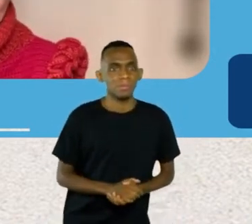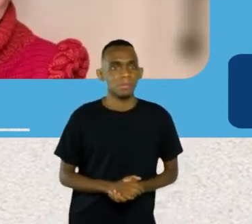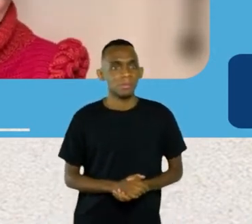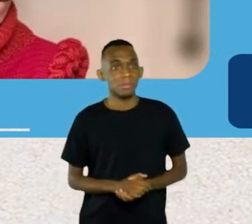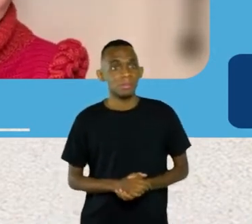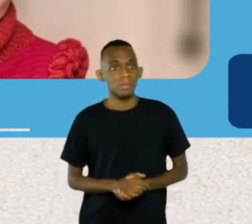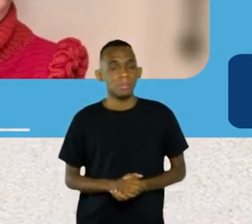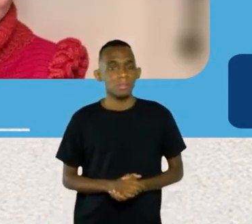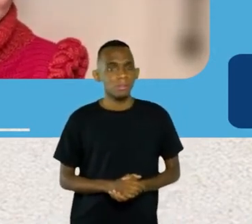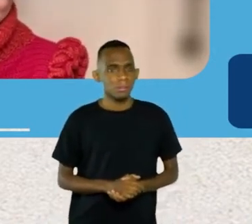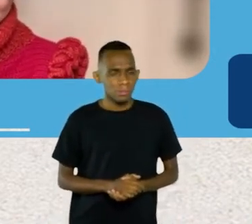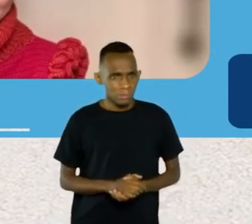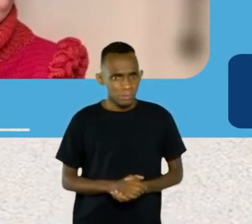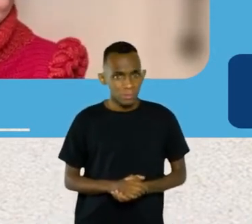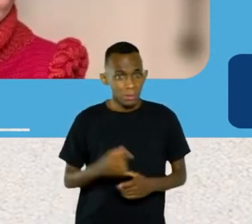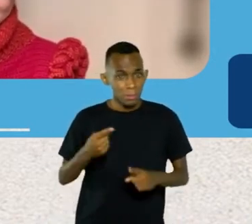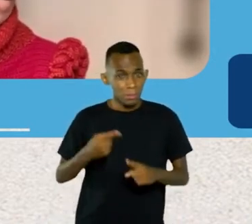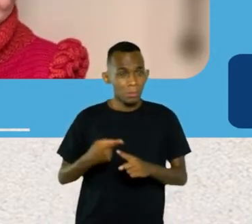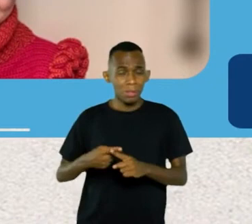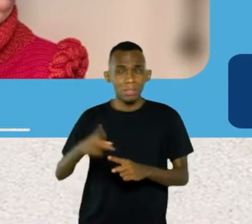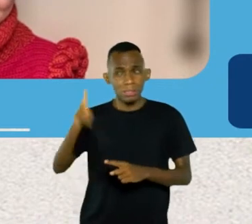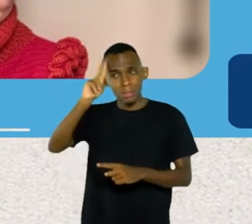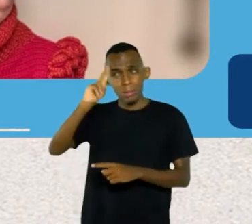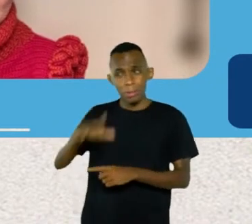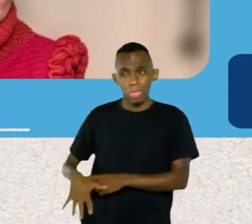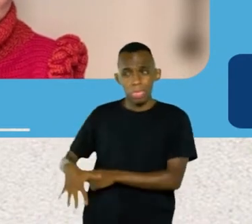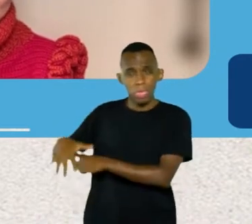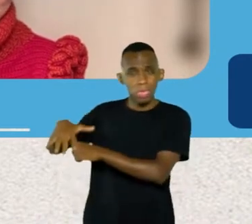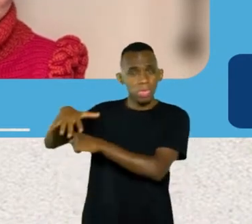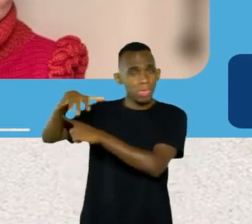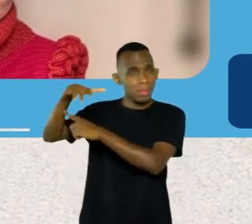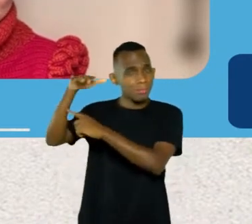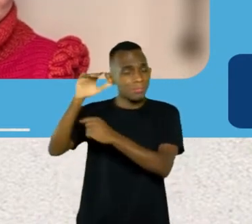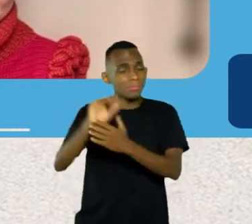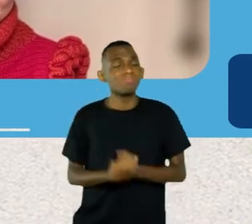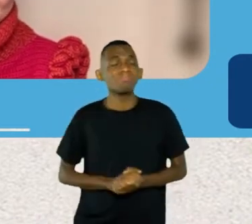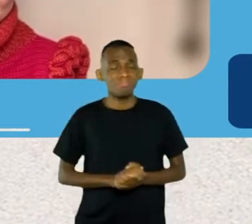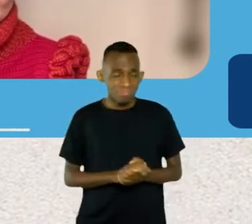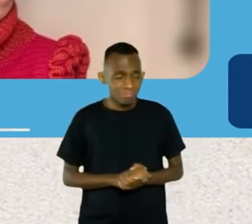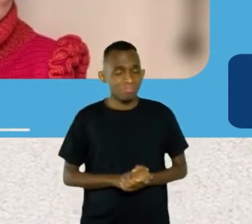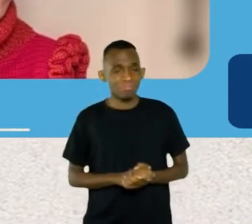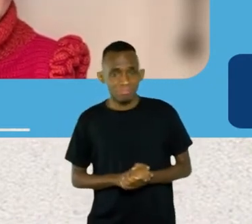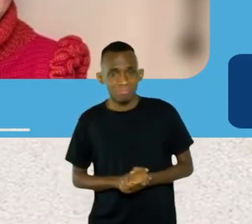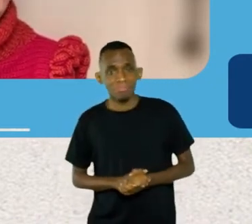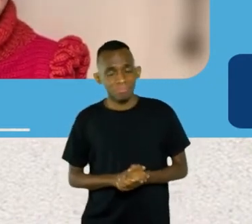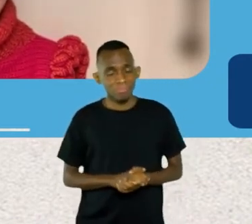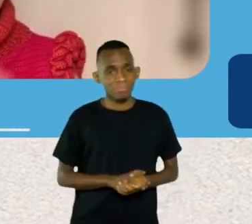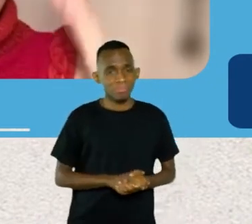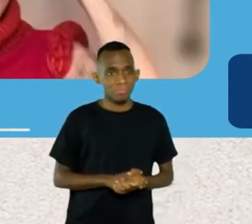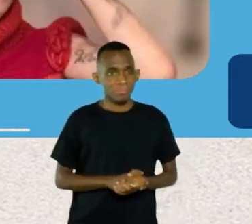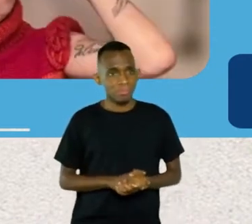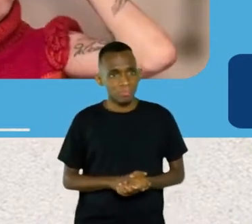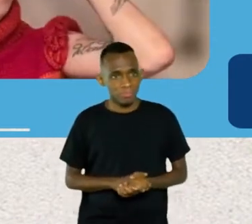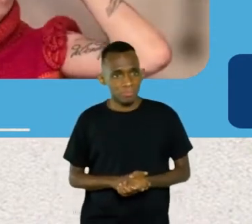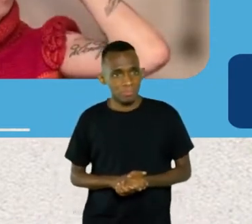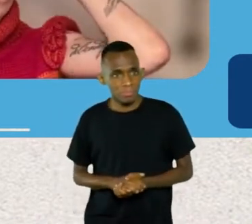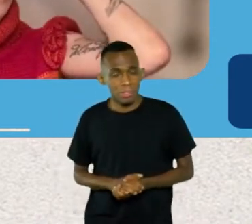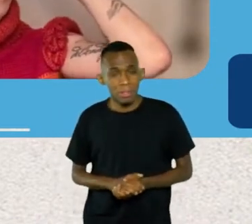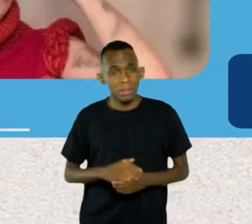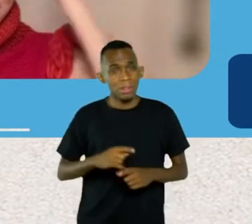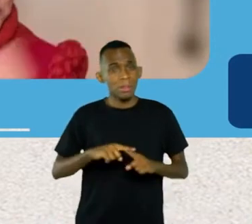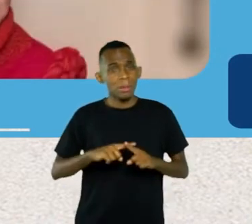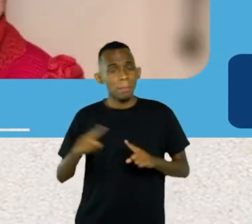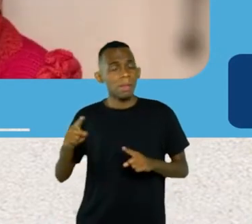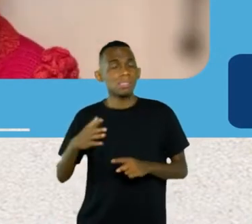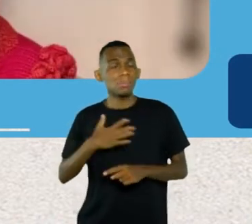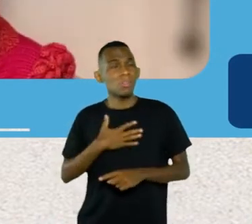conhece o Francisco desde pequenininho, desde que nasceu é, praticamente, né? Com essas é. cartas, né? Mas ele é muito É, calado sobre isso,